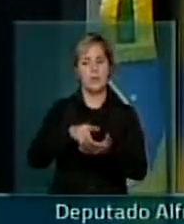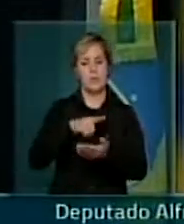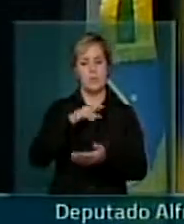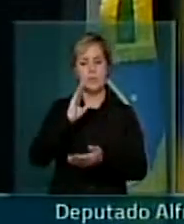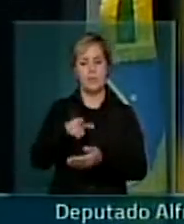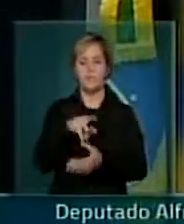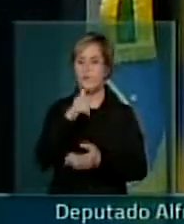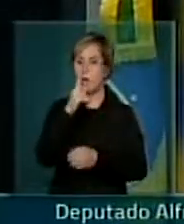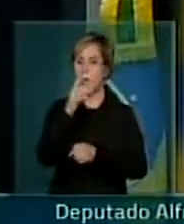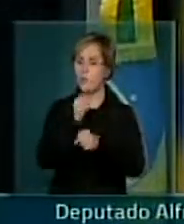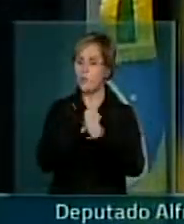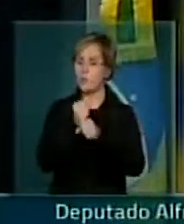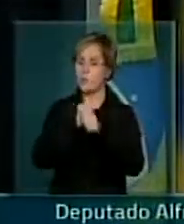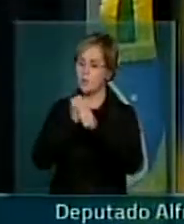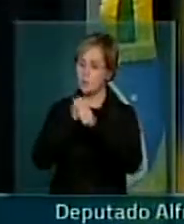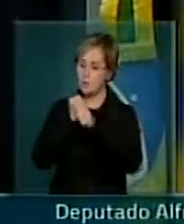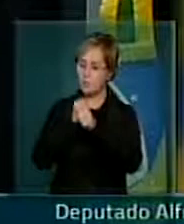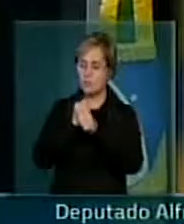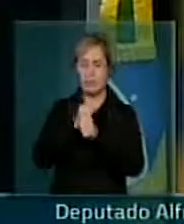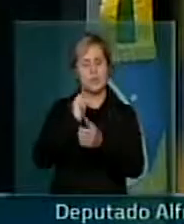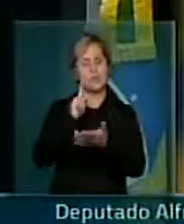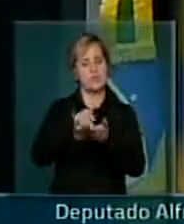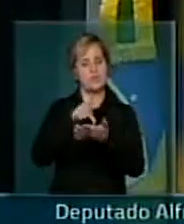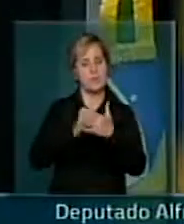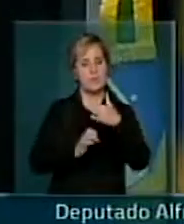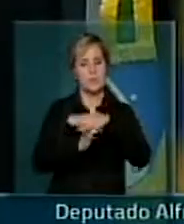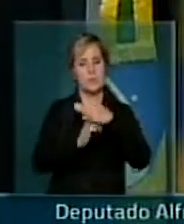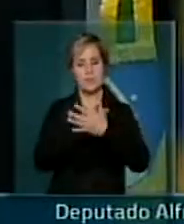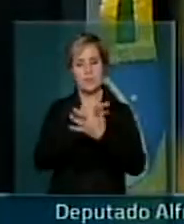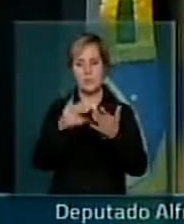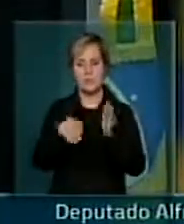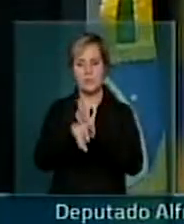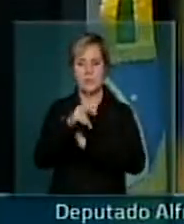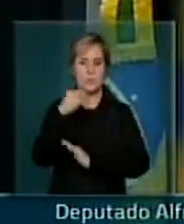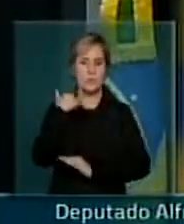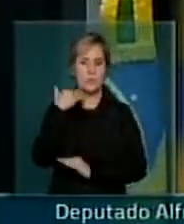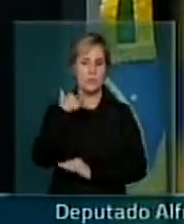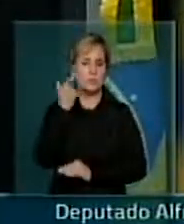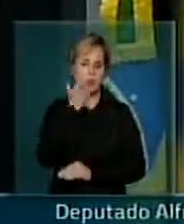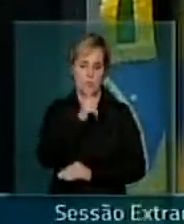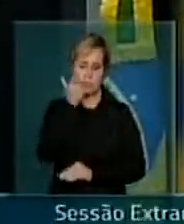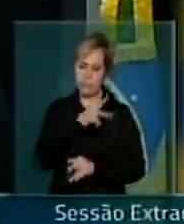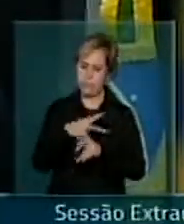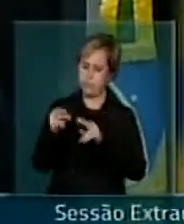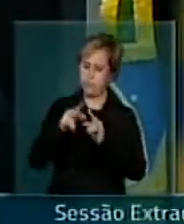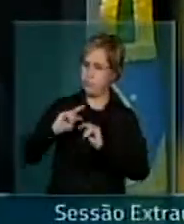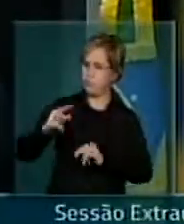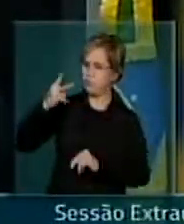onde, de fato, os empresários e os banqueiros ganharam tanto.